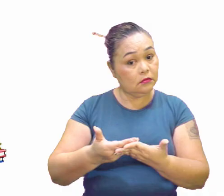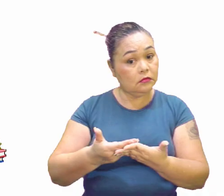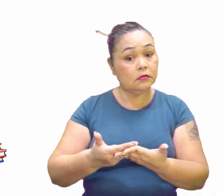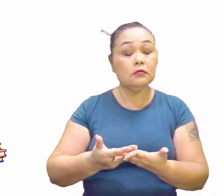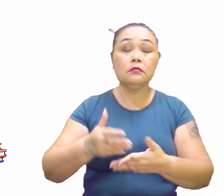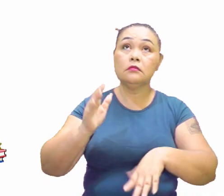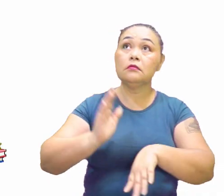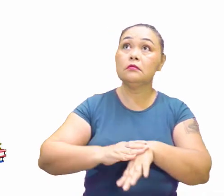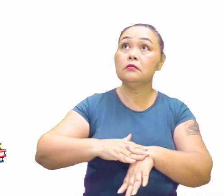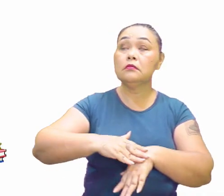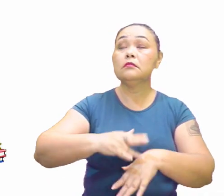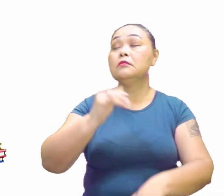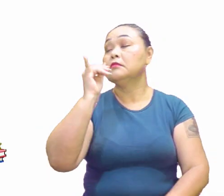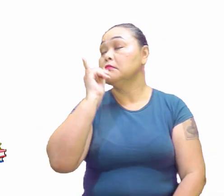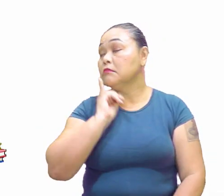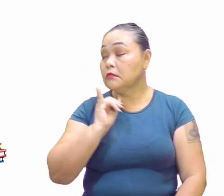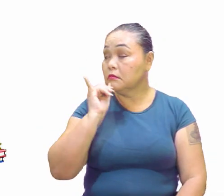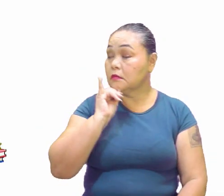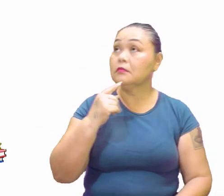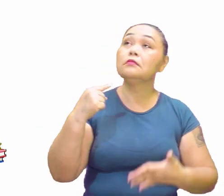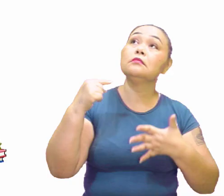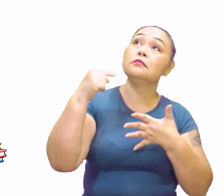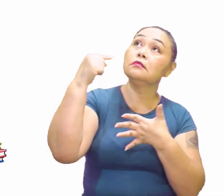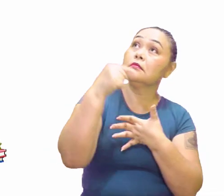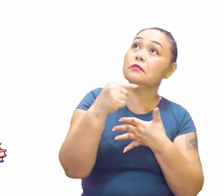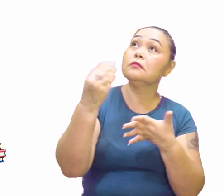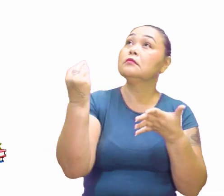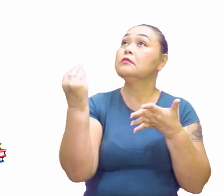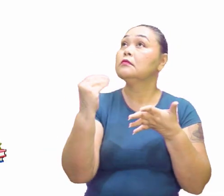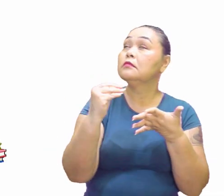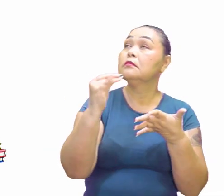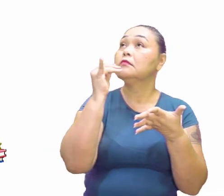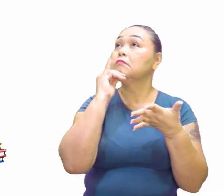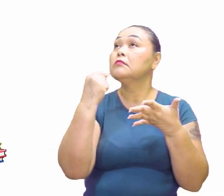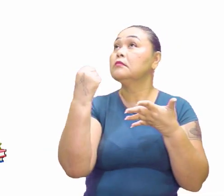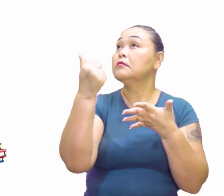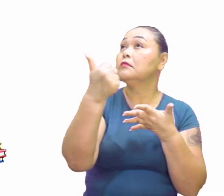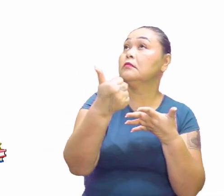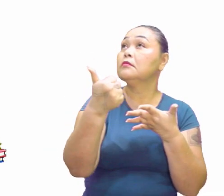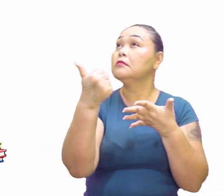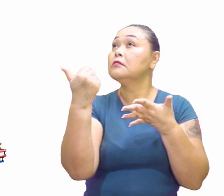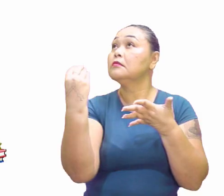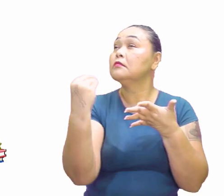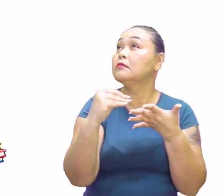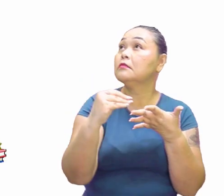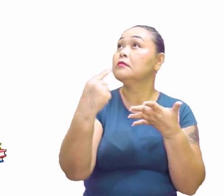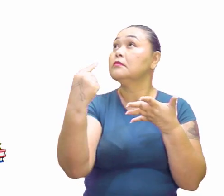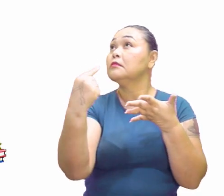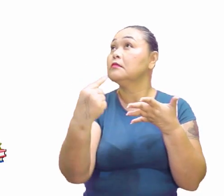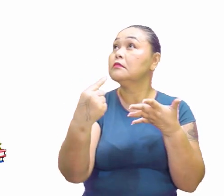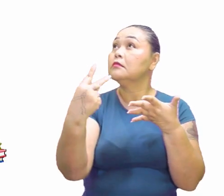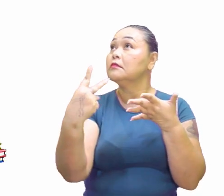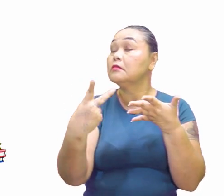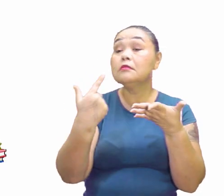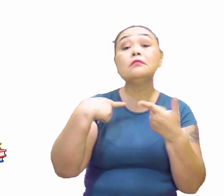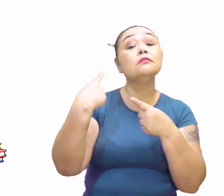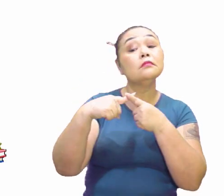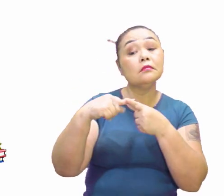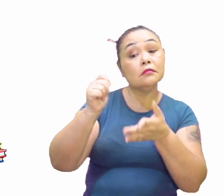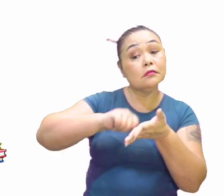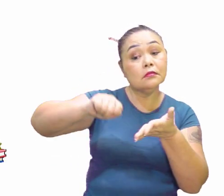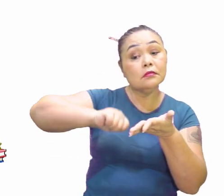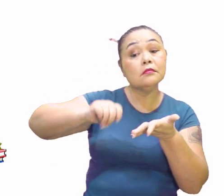Então, quanto mais exemplos você tiver, você vai ali enumerando, colocando, porque quem vai corrigir teu